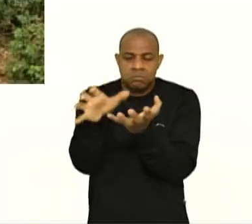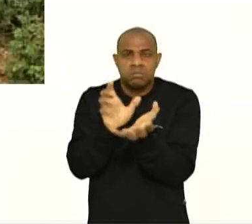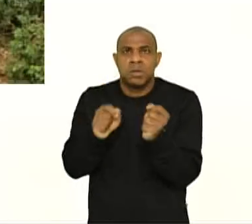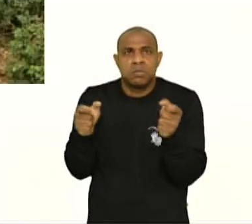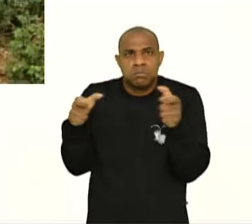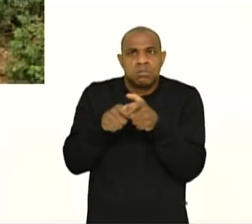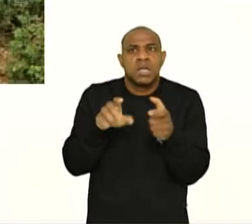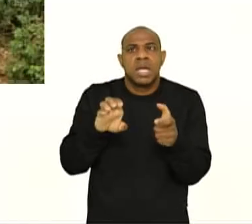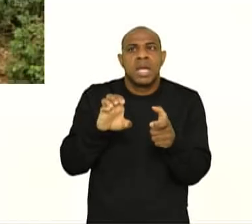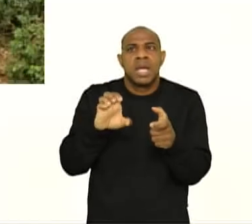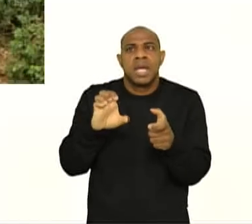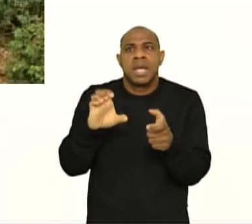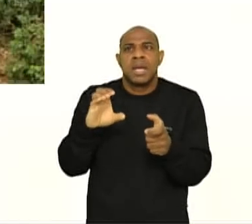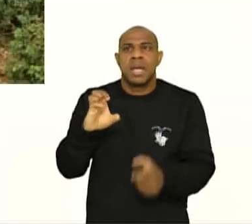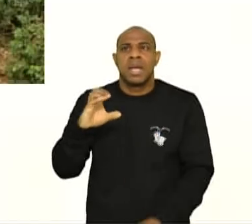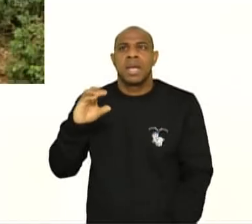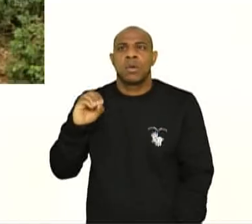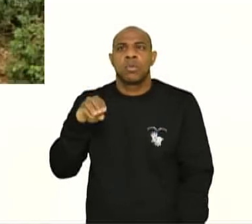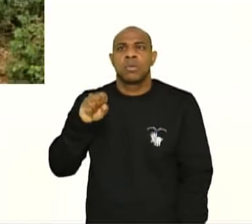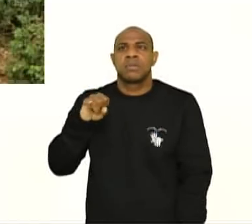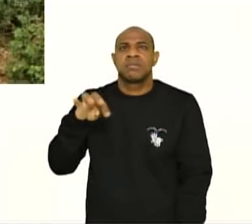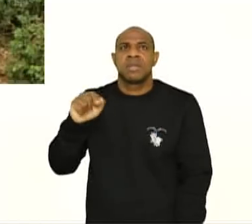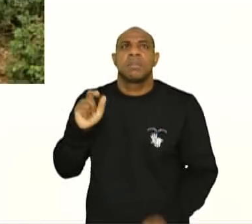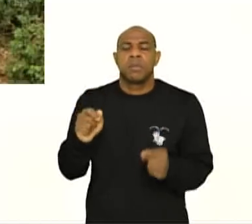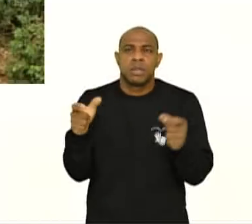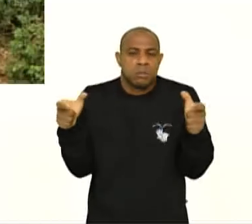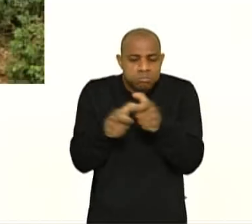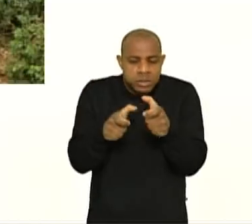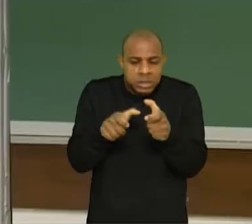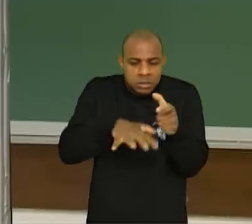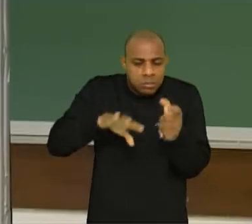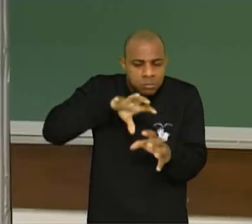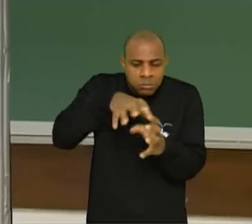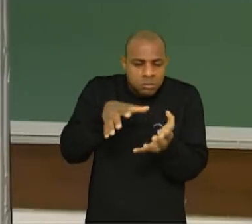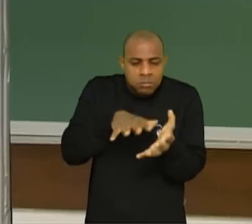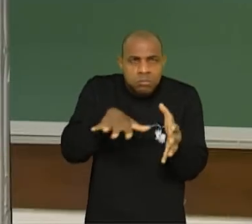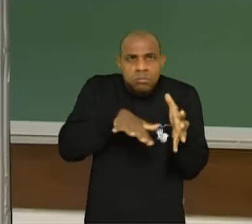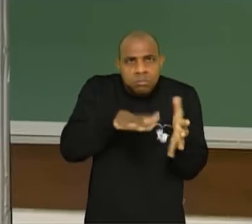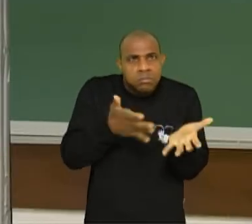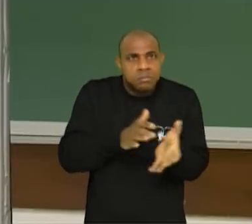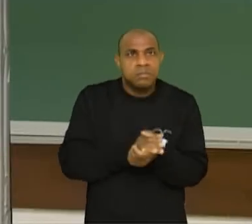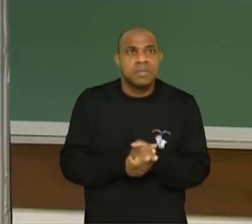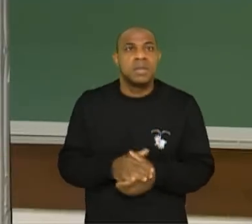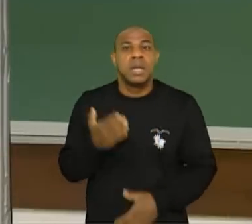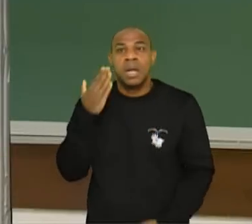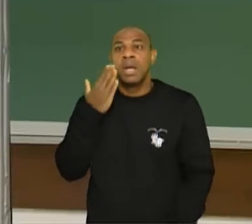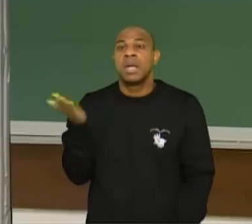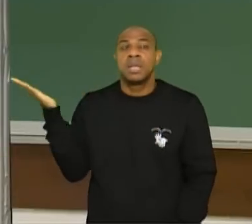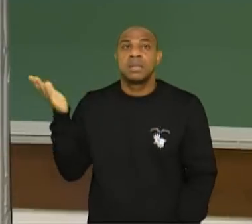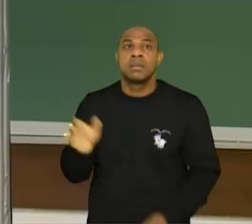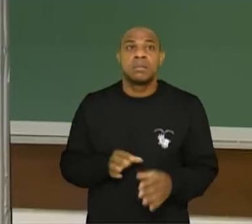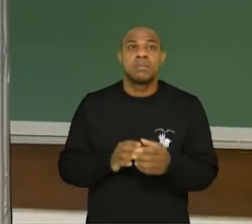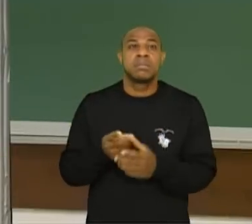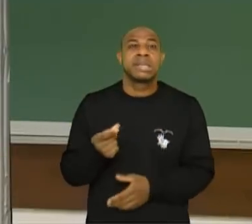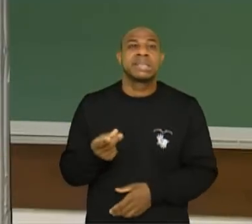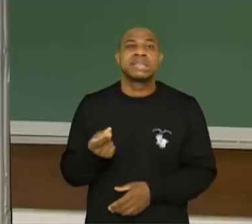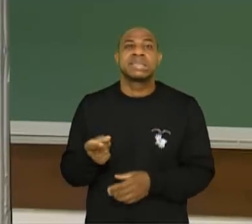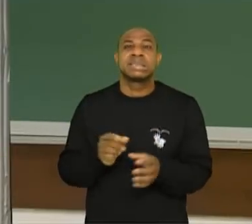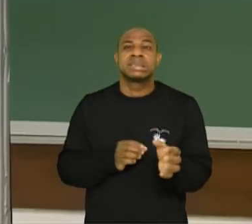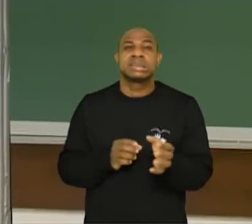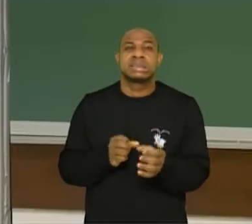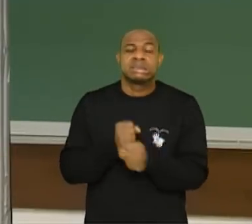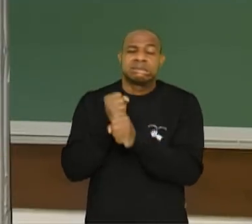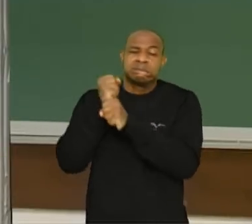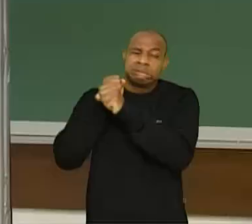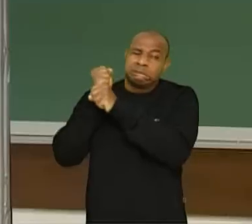está falando de biomas, né? Que são áreas organizadas, equilibradas, que levaram milhares de anos para se organizar e